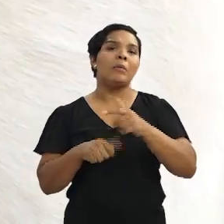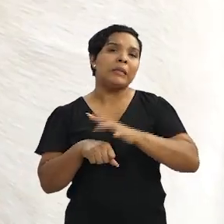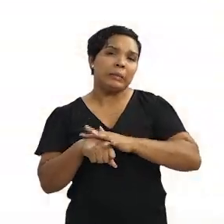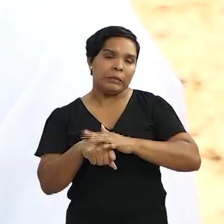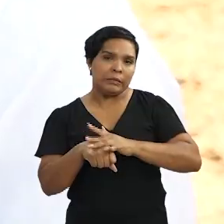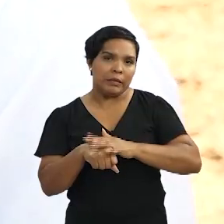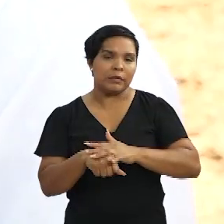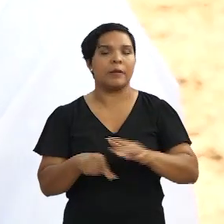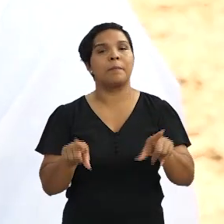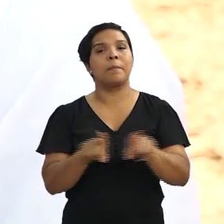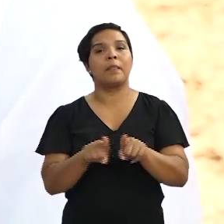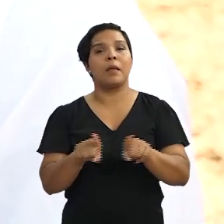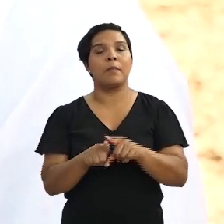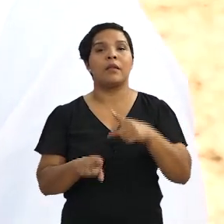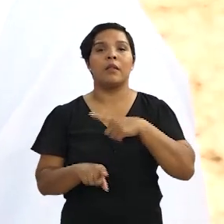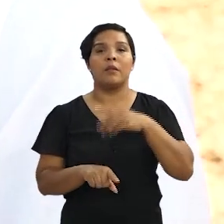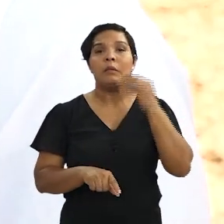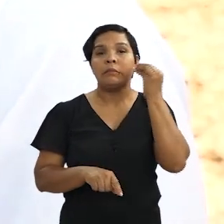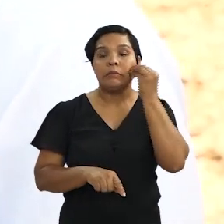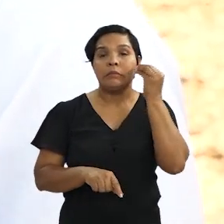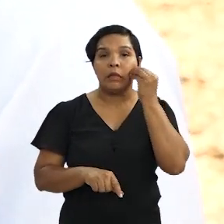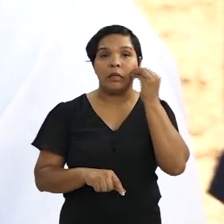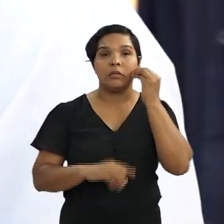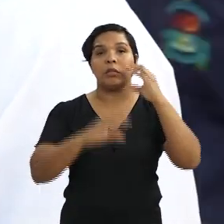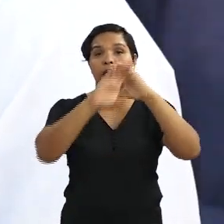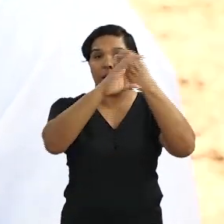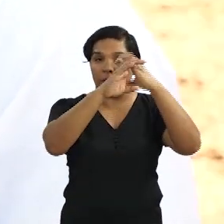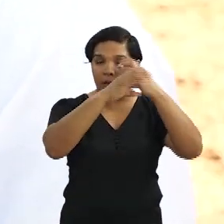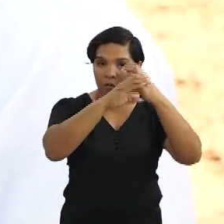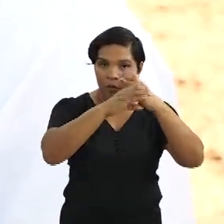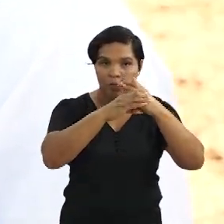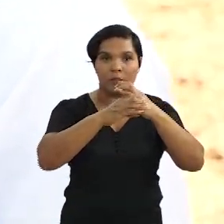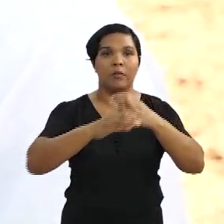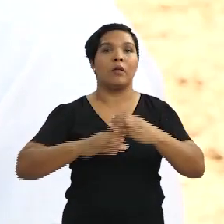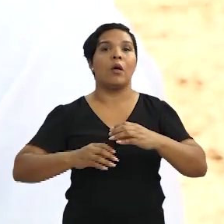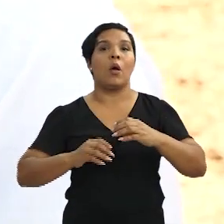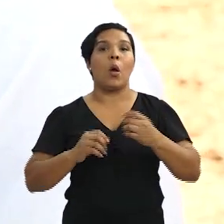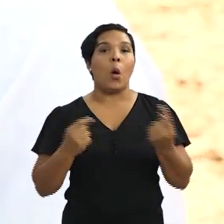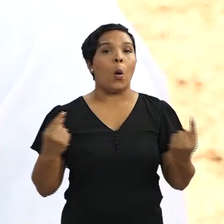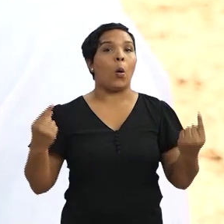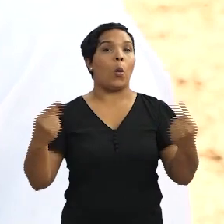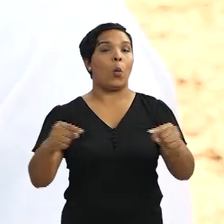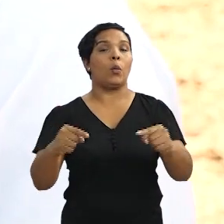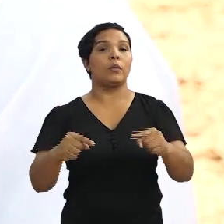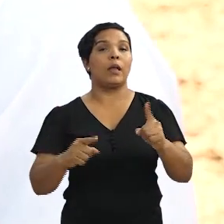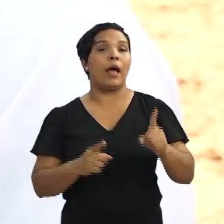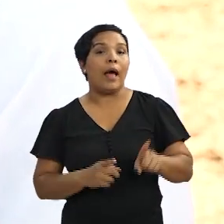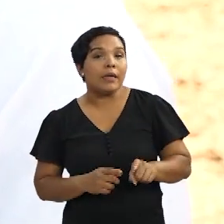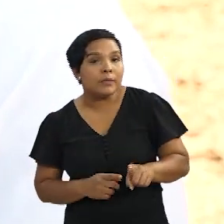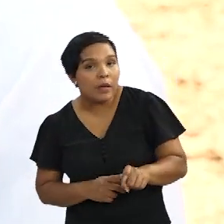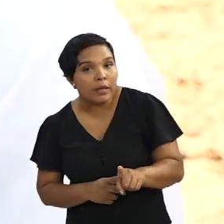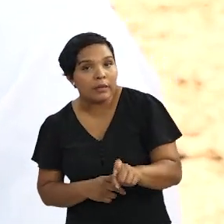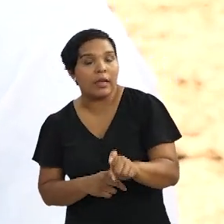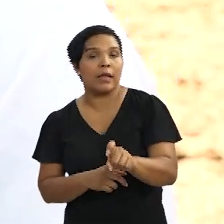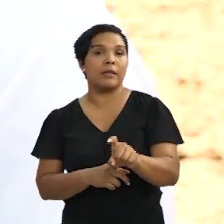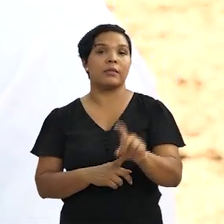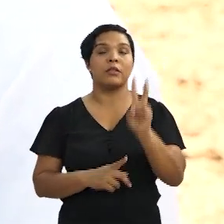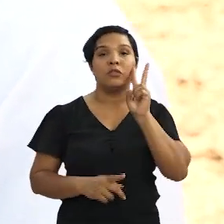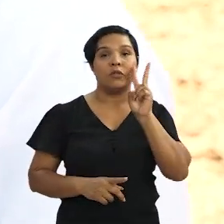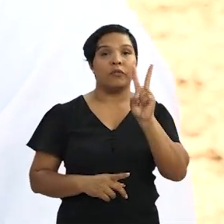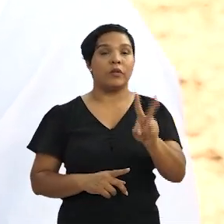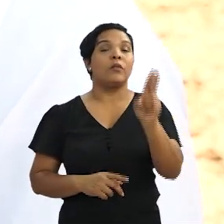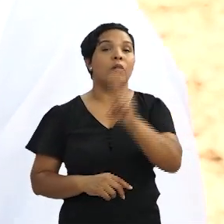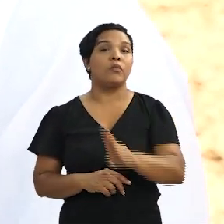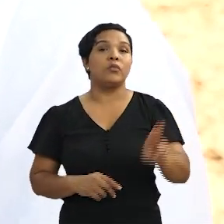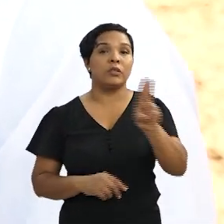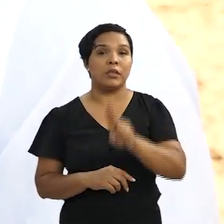no rebanho. A substância, na verdade, ela teve um teste preliminar em laboratório, in vitro, contra as bactérias. Nós observamos uma